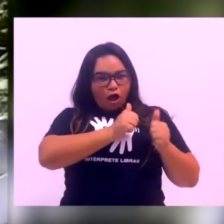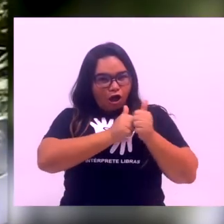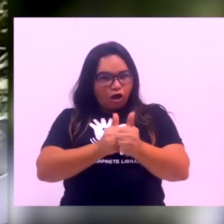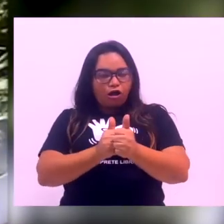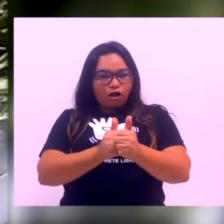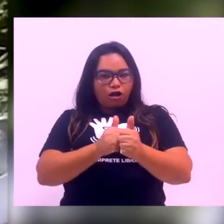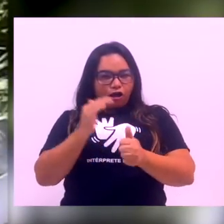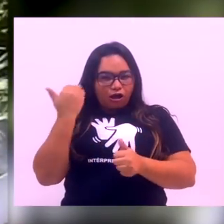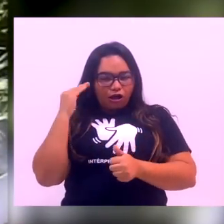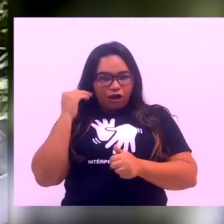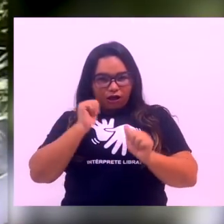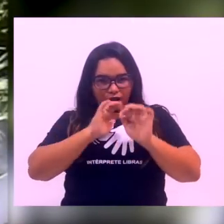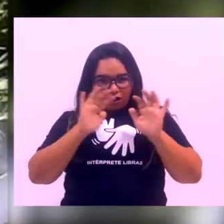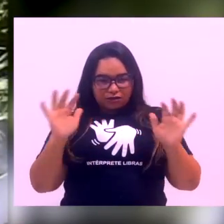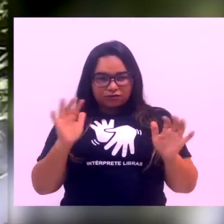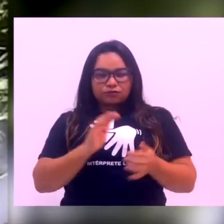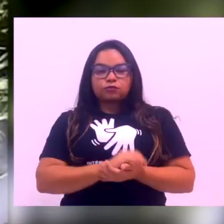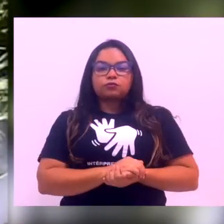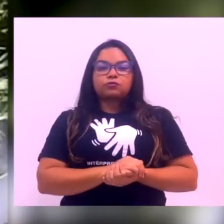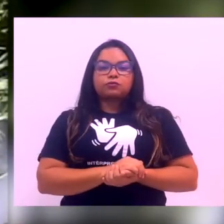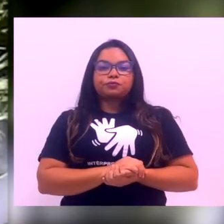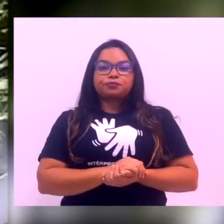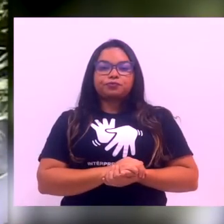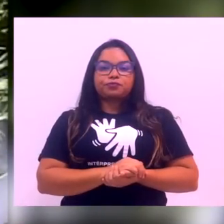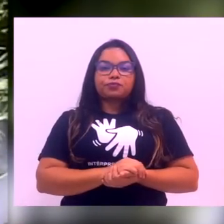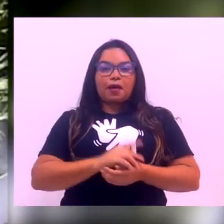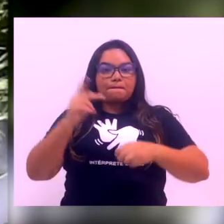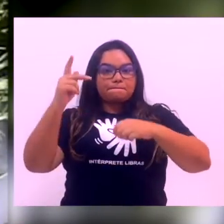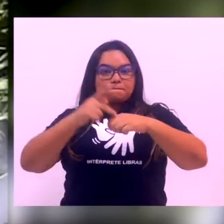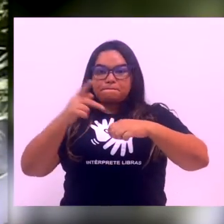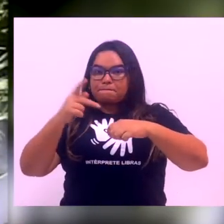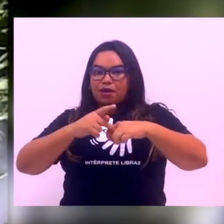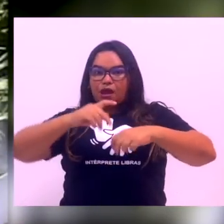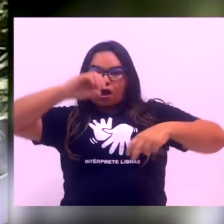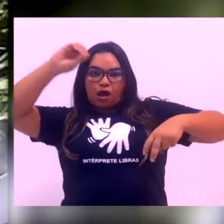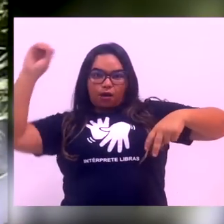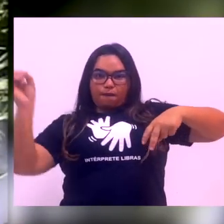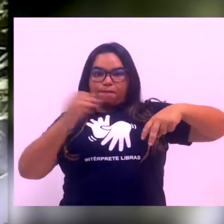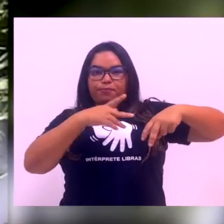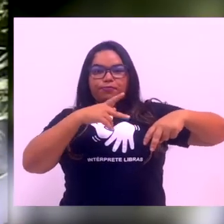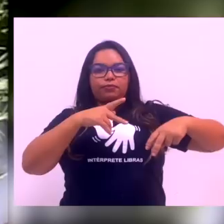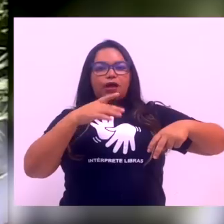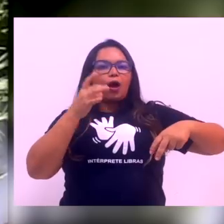Ela não atinge a estátua nos quadris. Vocês estão me seguindo?